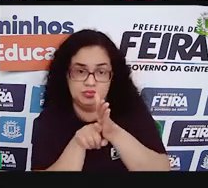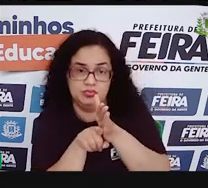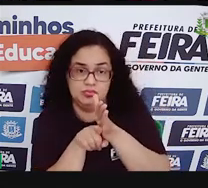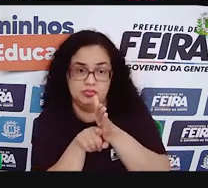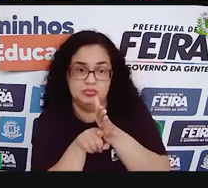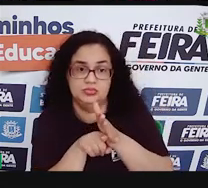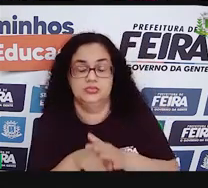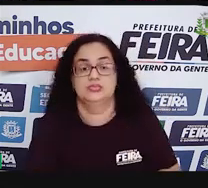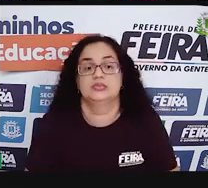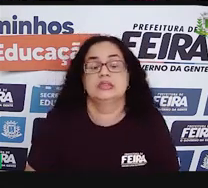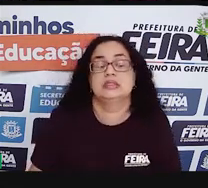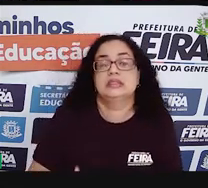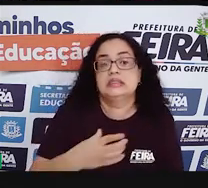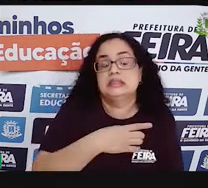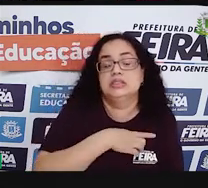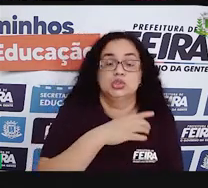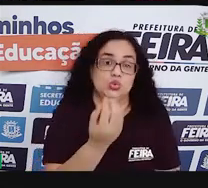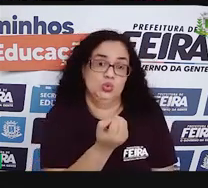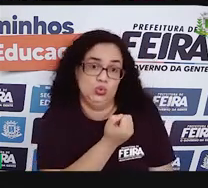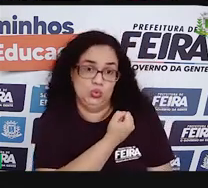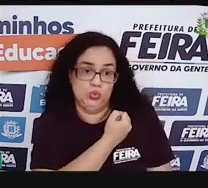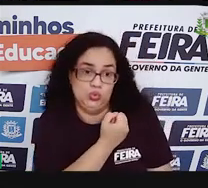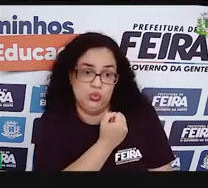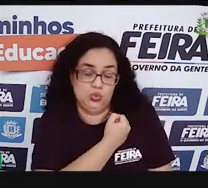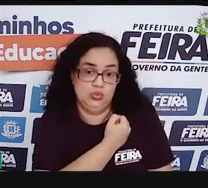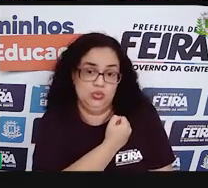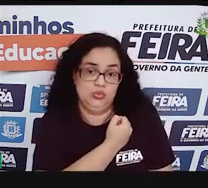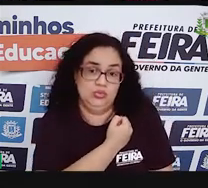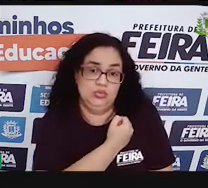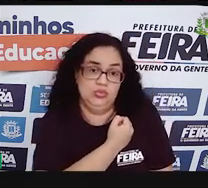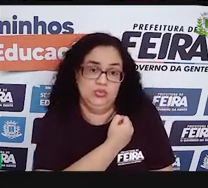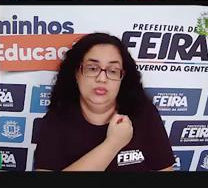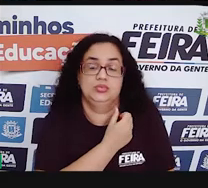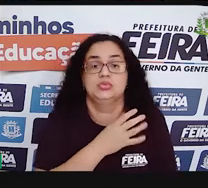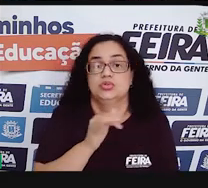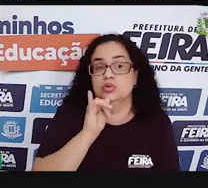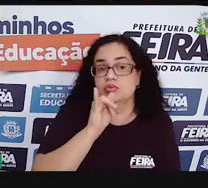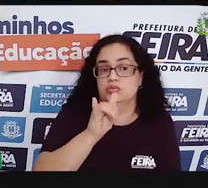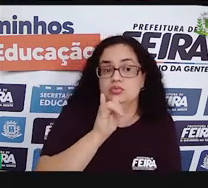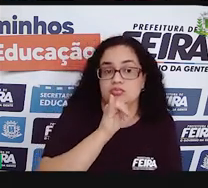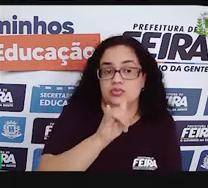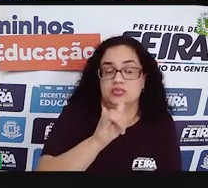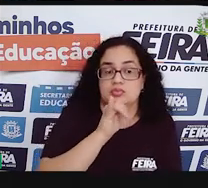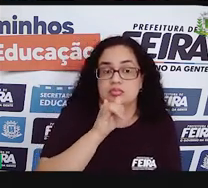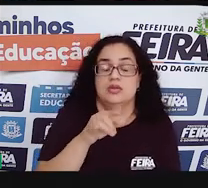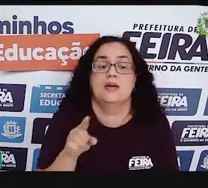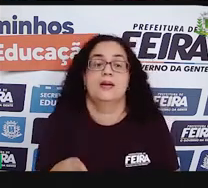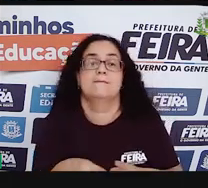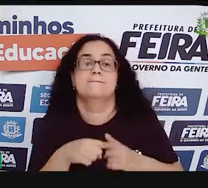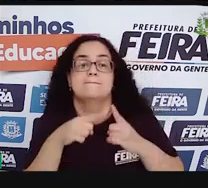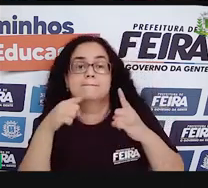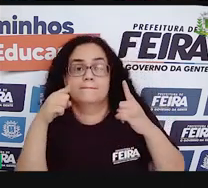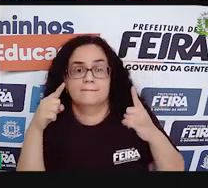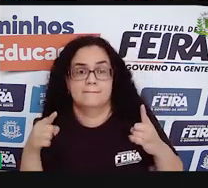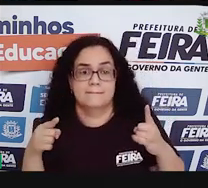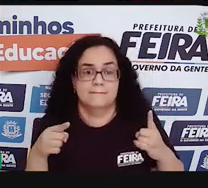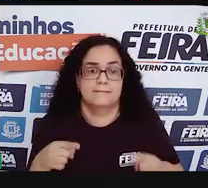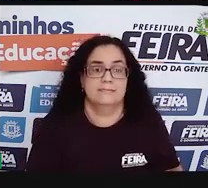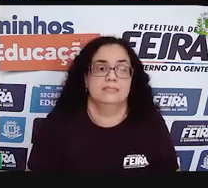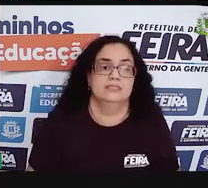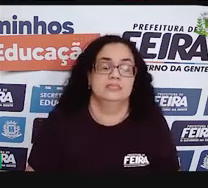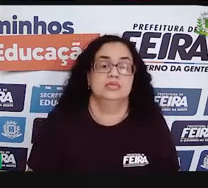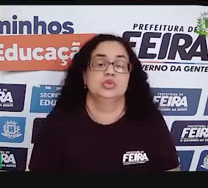aquela tabela não tenha dados numéricos, né, tem dados apenas informativos. Mas as tabelas, elas usam também